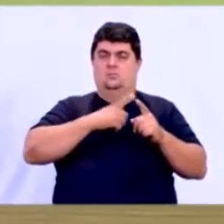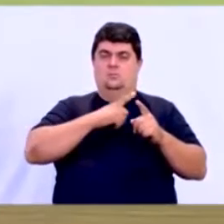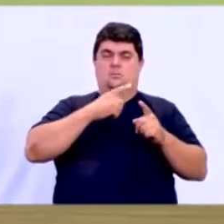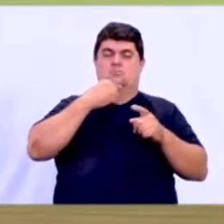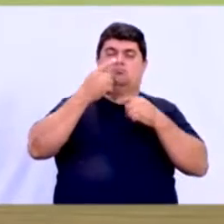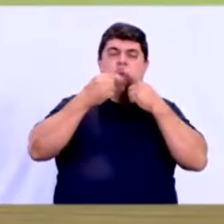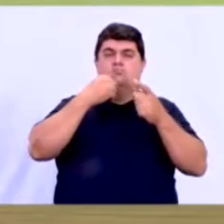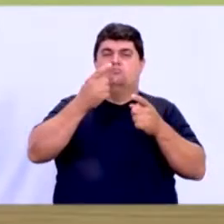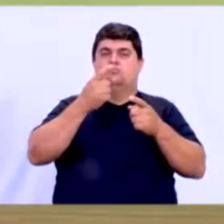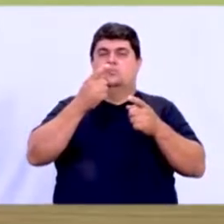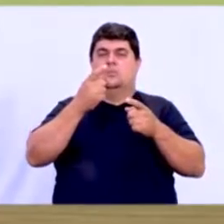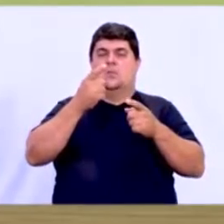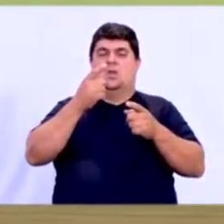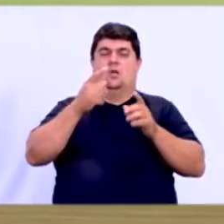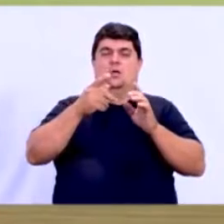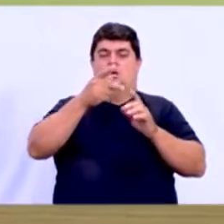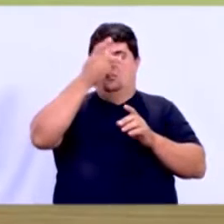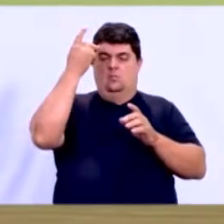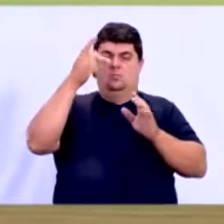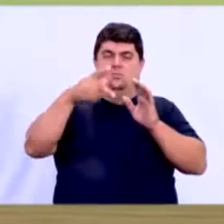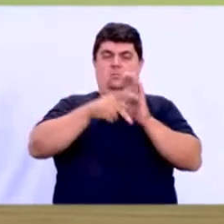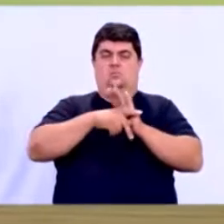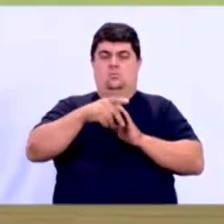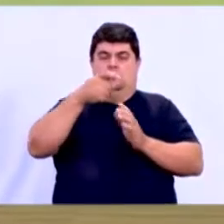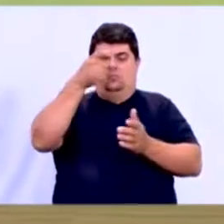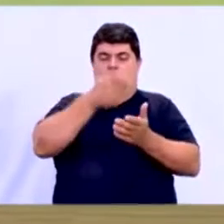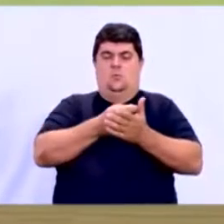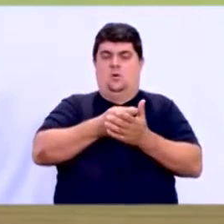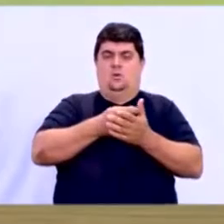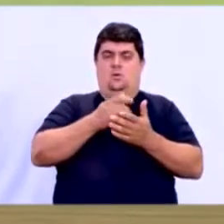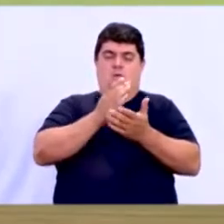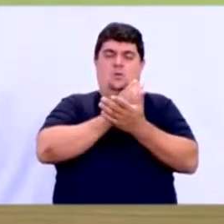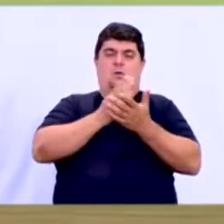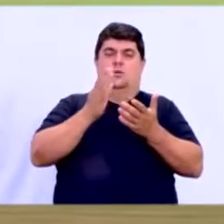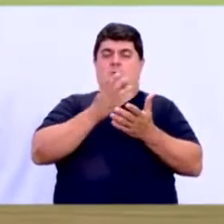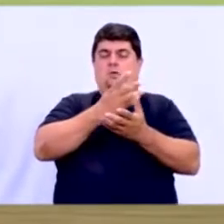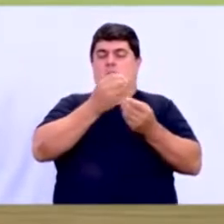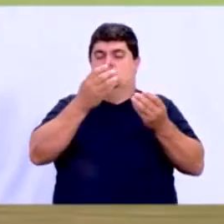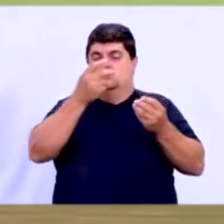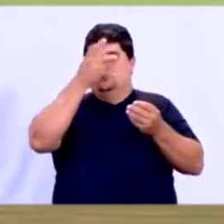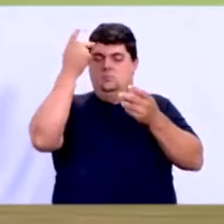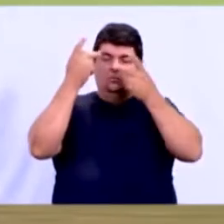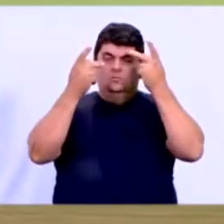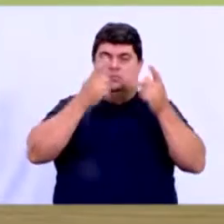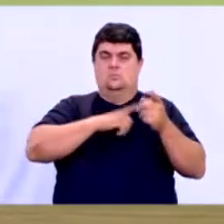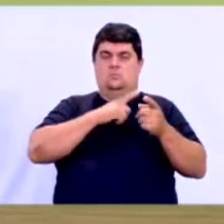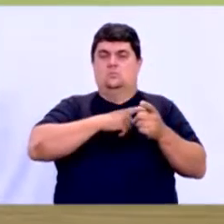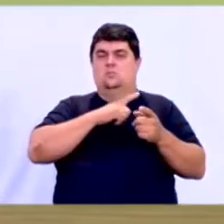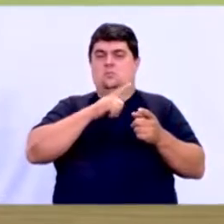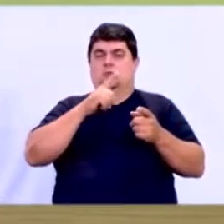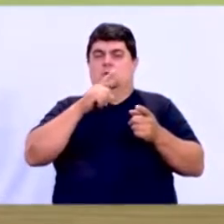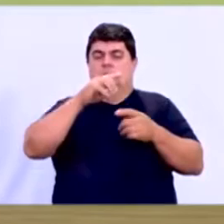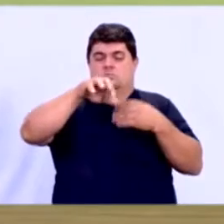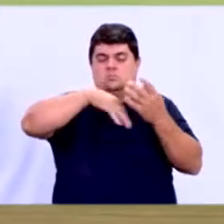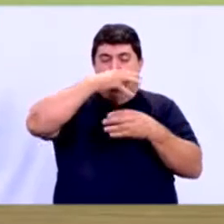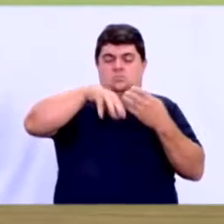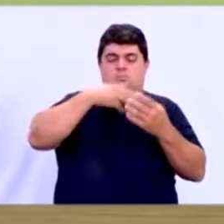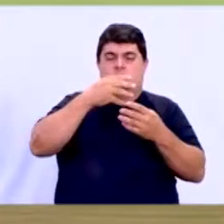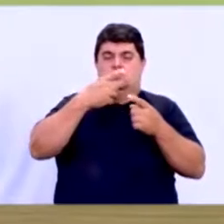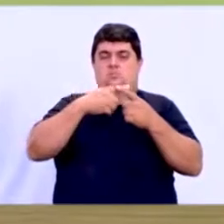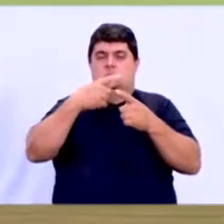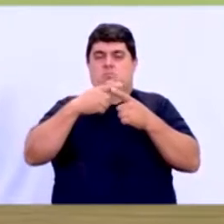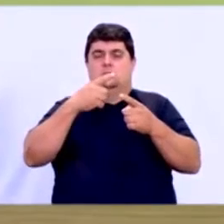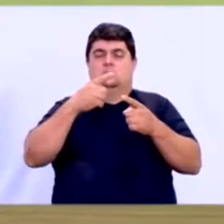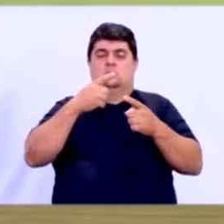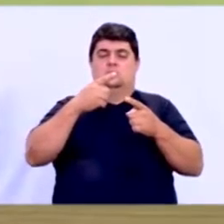pagar despesas pessoais. Isso acontece, assim, muitas pessoas acabam misturando isso, acabam utilizando o recurso da